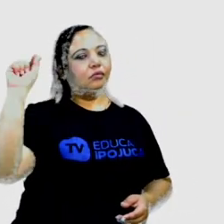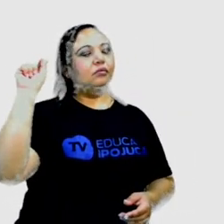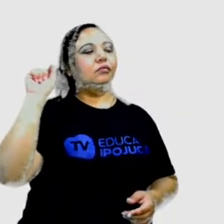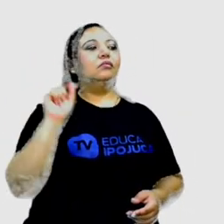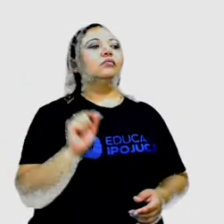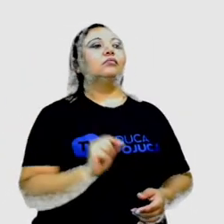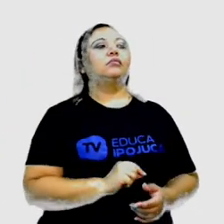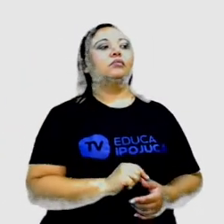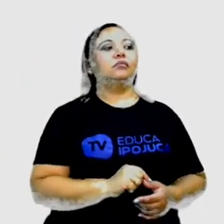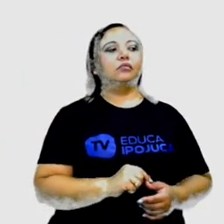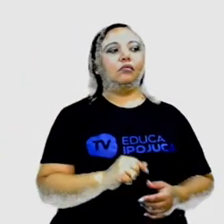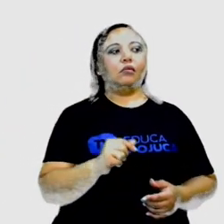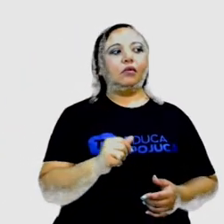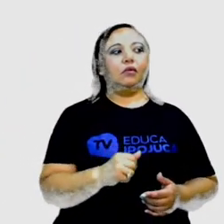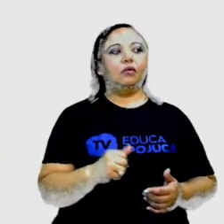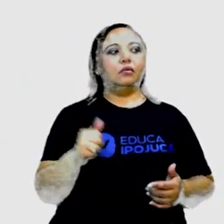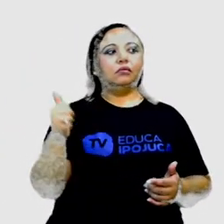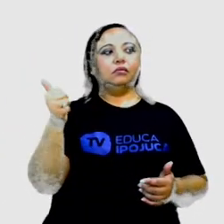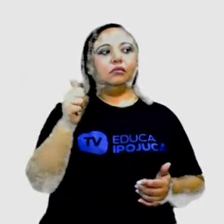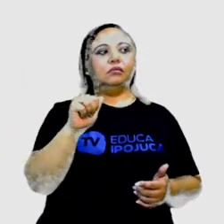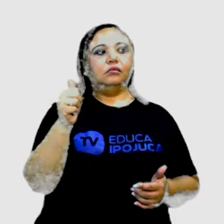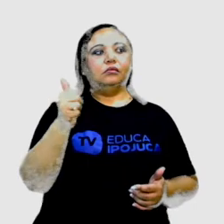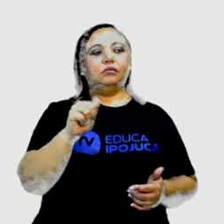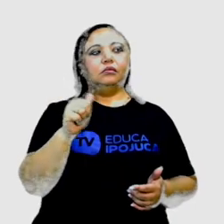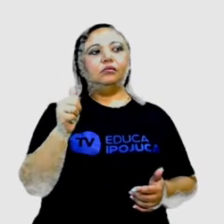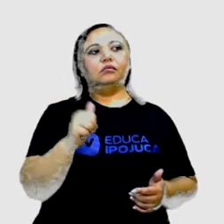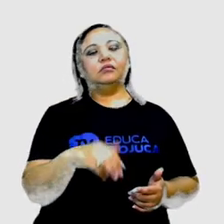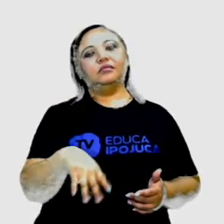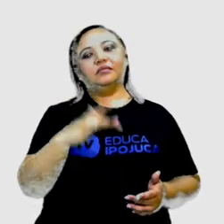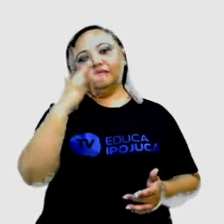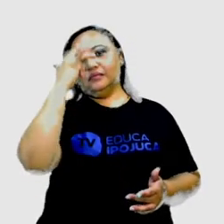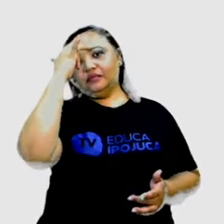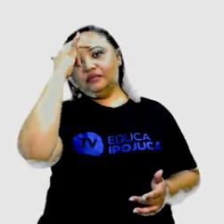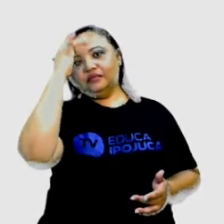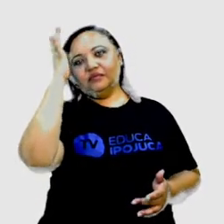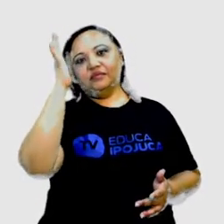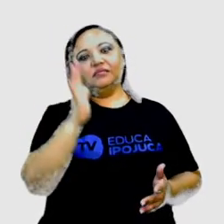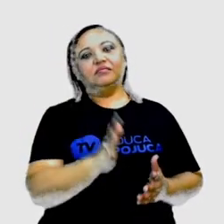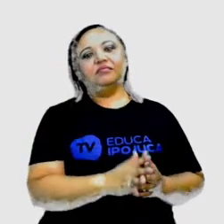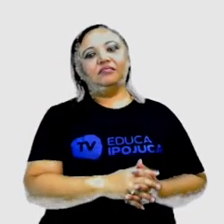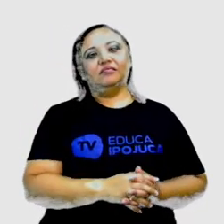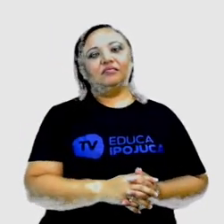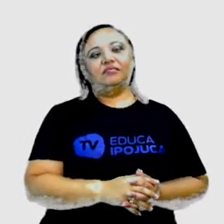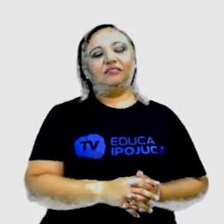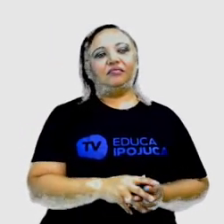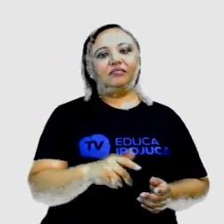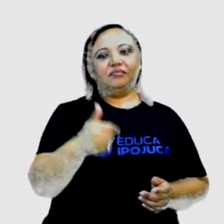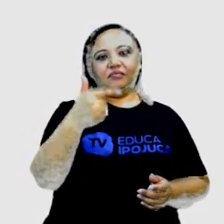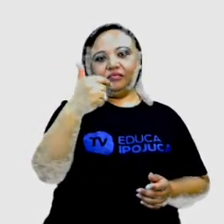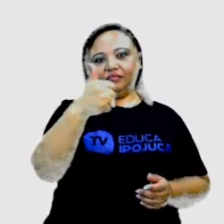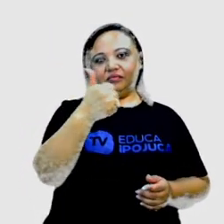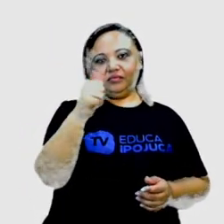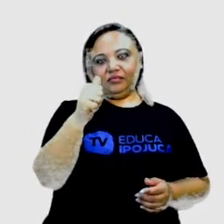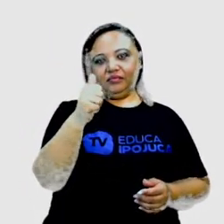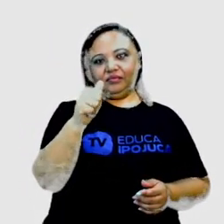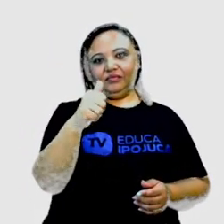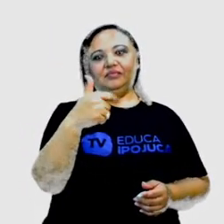é. 11. E agora? Vai ficando mais fácil, porque 11,